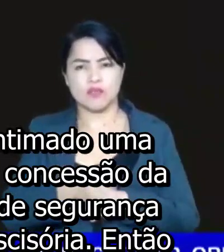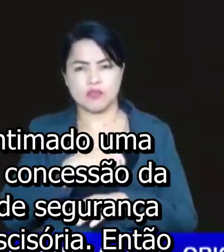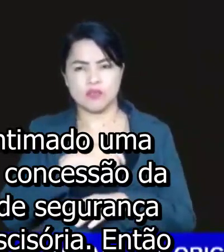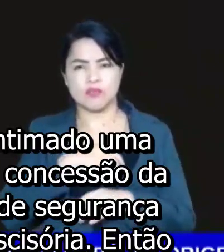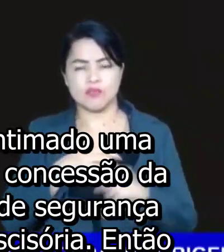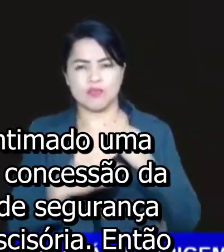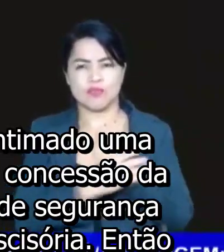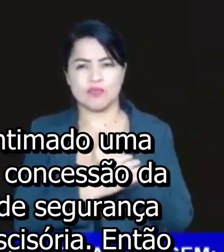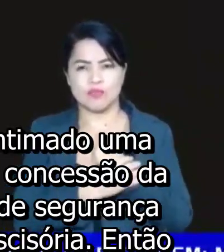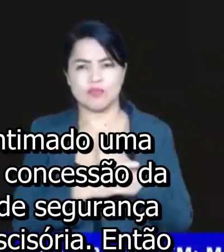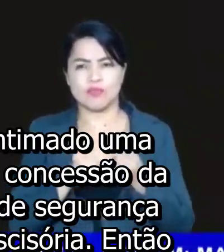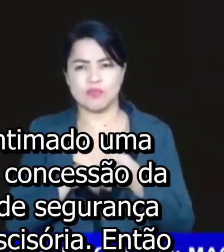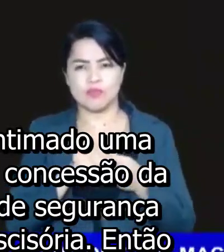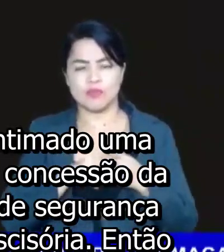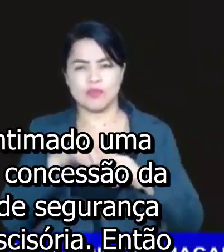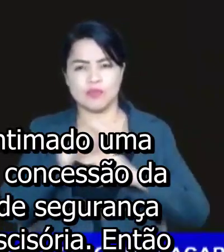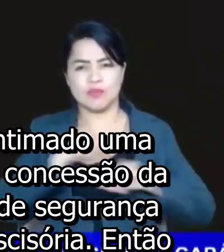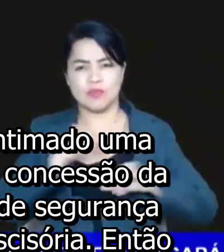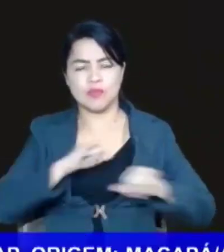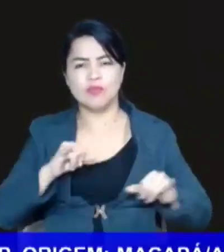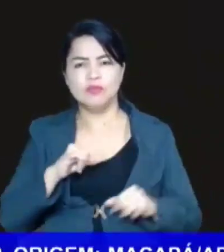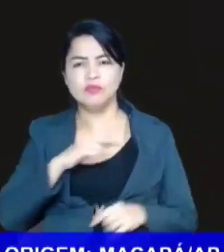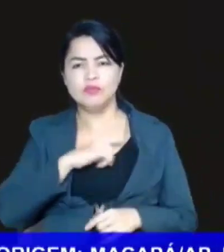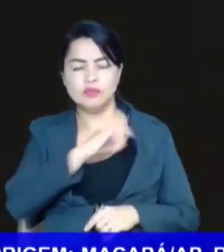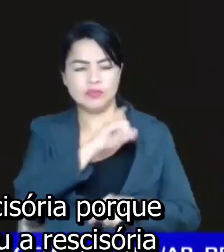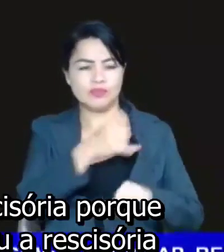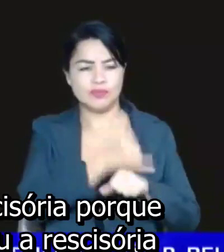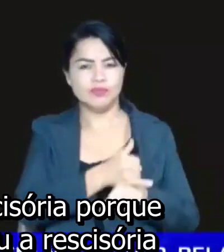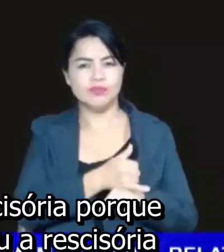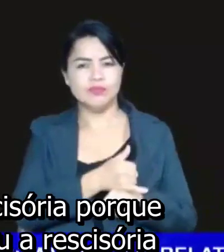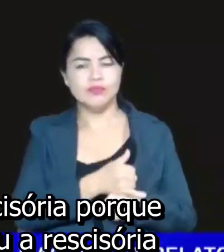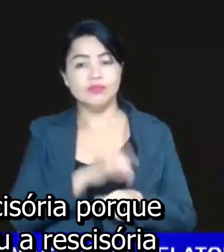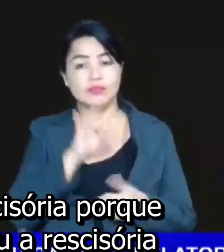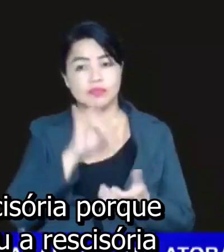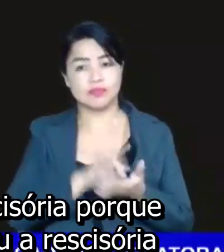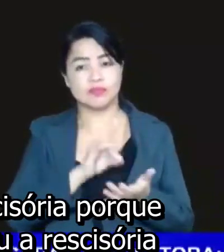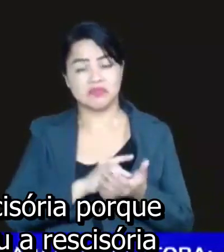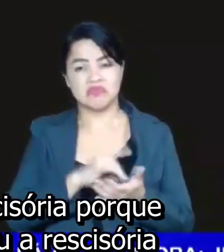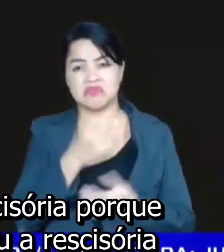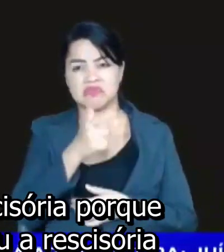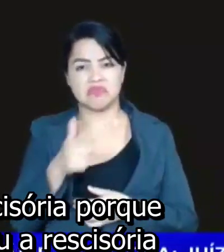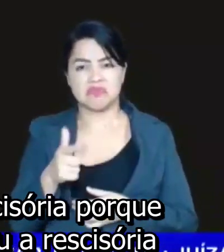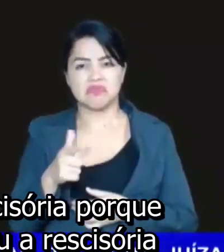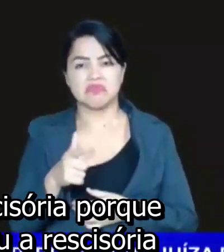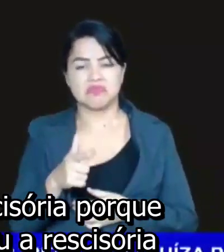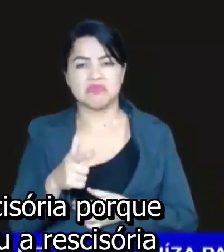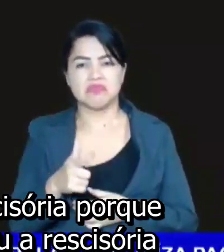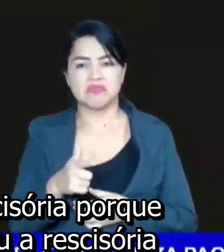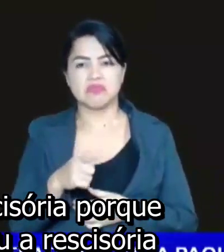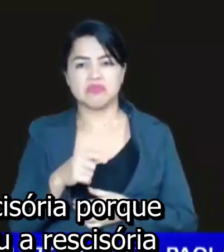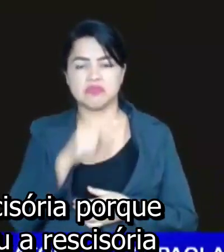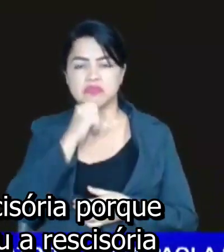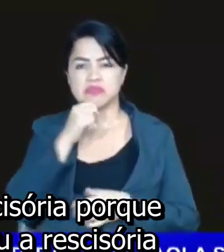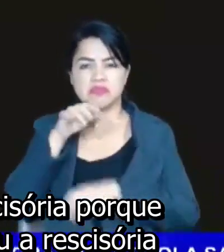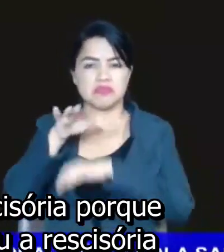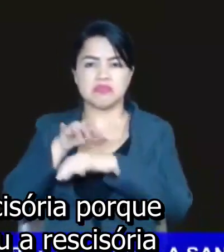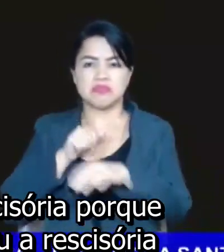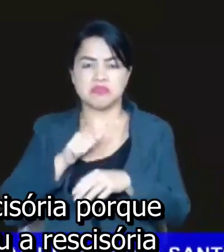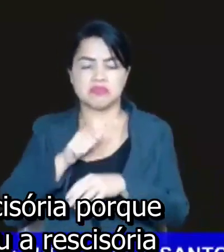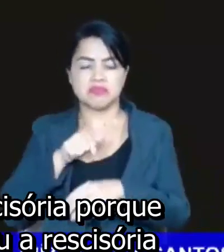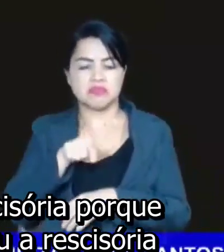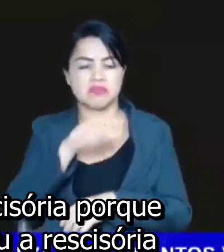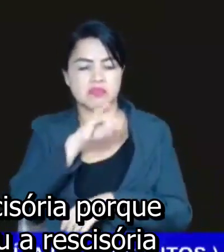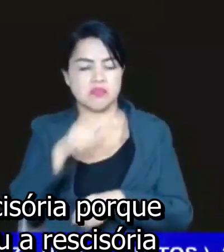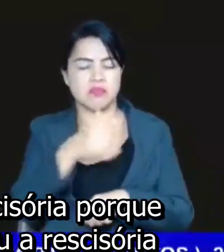concedida, e se manifestou na ação rescisória. Então, em verdade, sequer houve ainda citação nessa